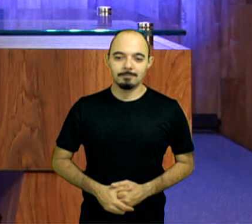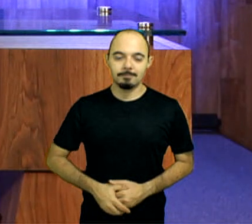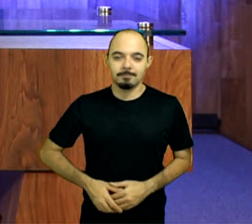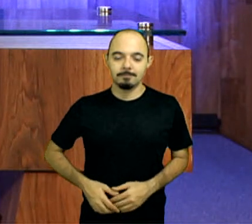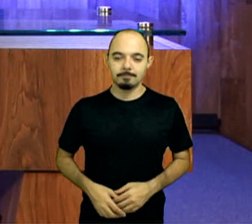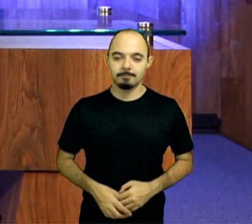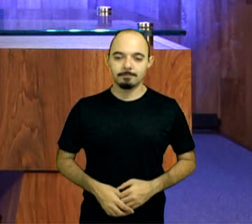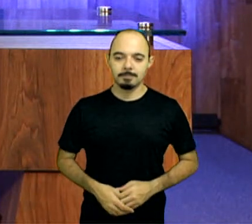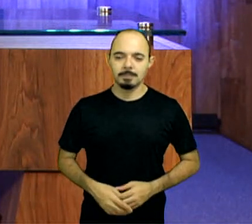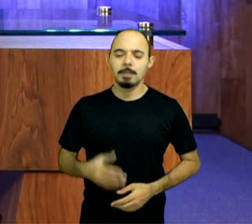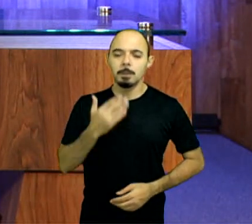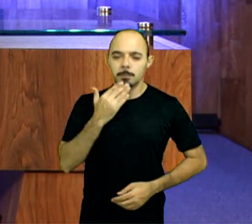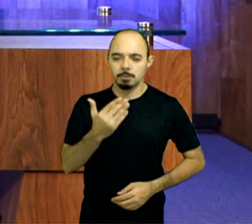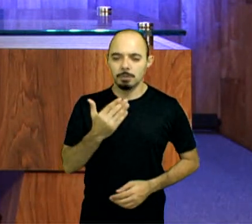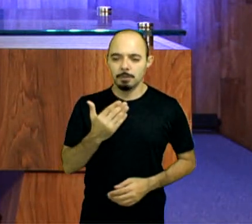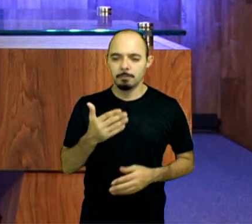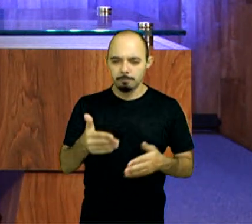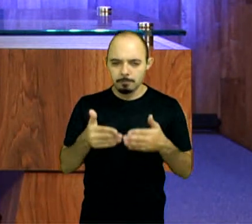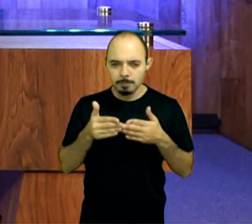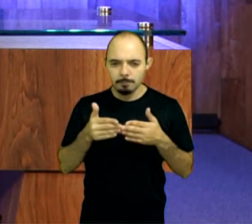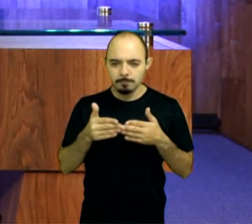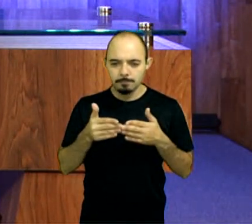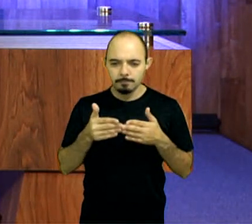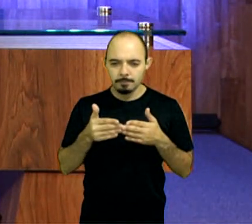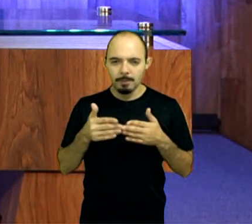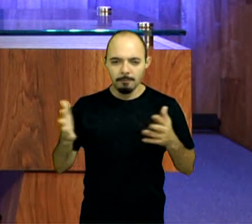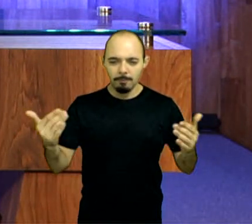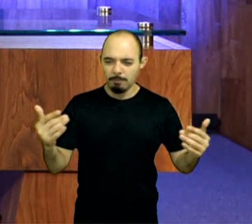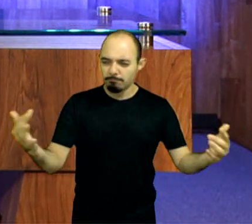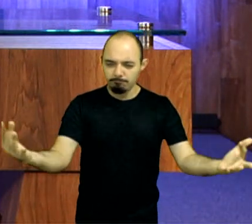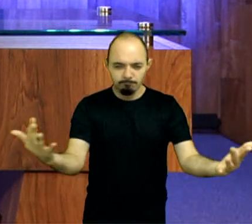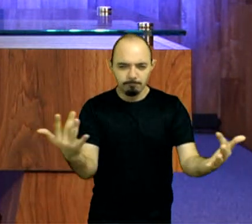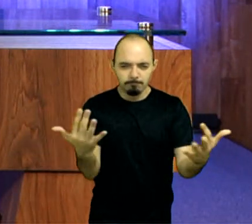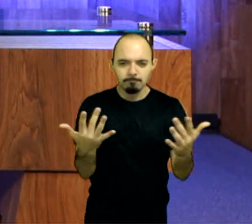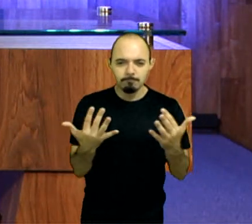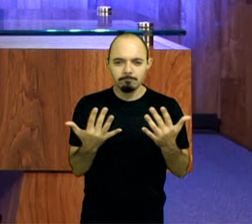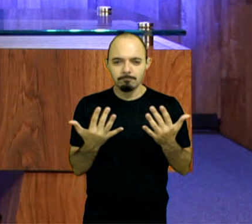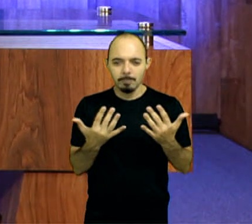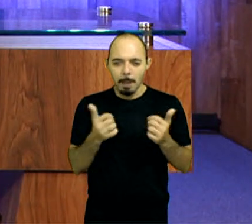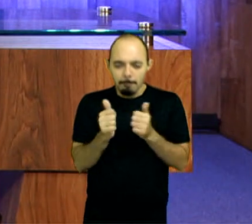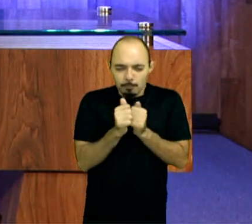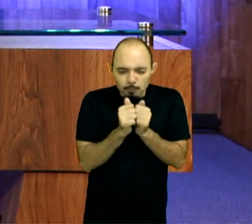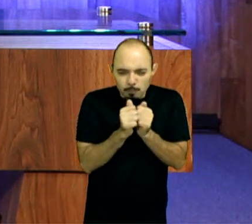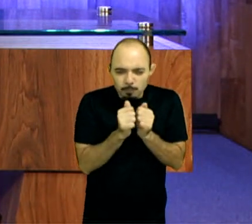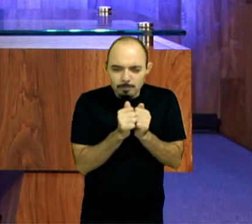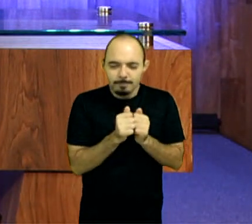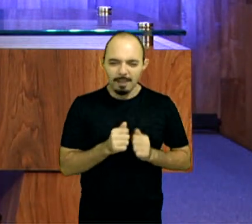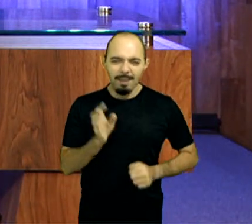Pedir um favor para você. Vem para cá, todo mundo aqui. Mas o dia a gente veio para cá, foi legal.